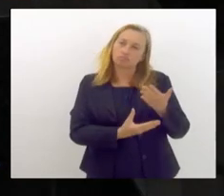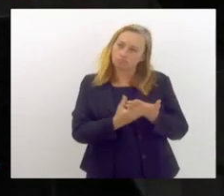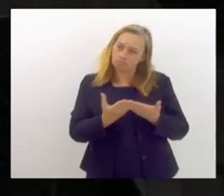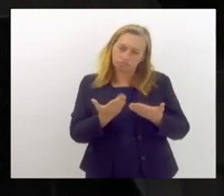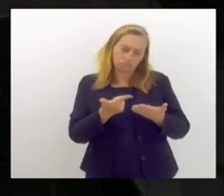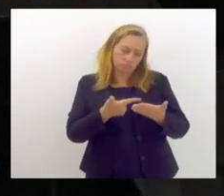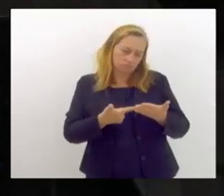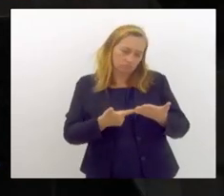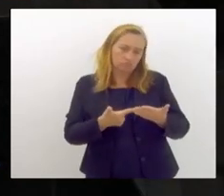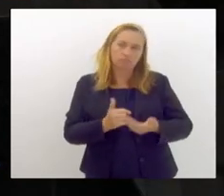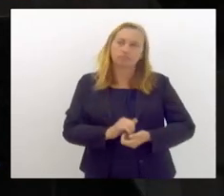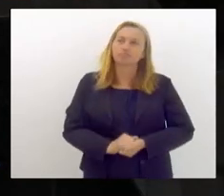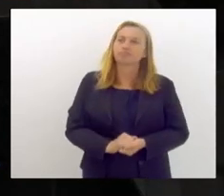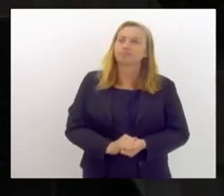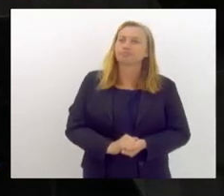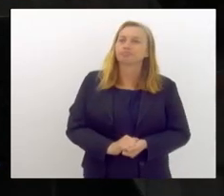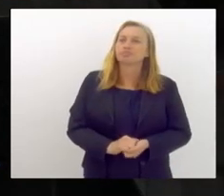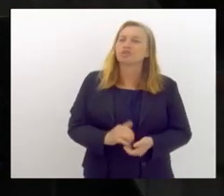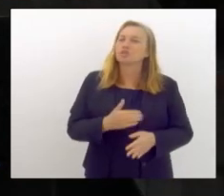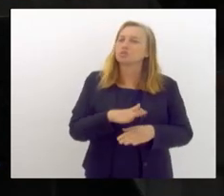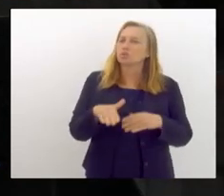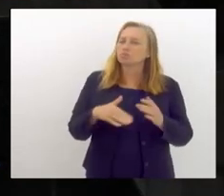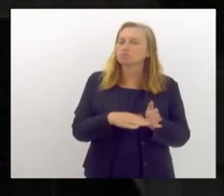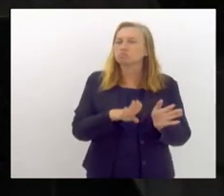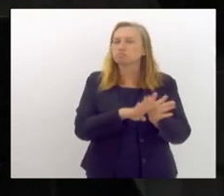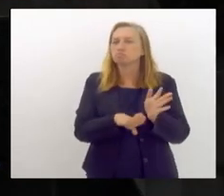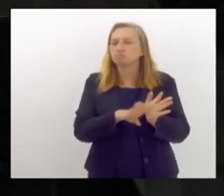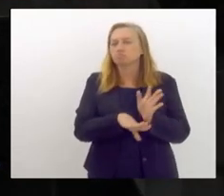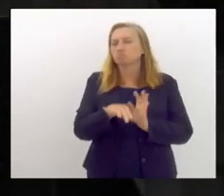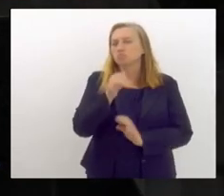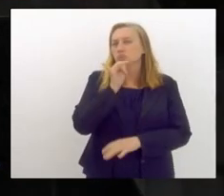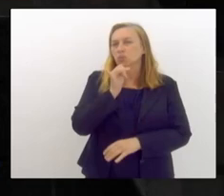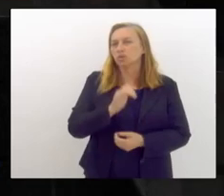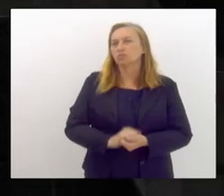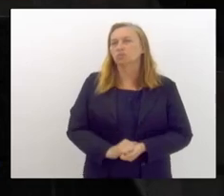se abate do total de gastos, por exemplo,